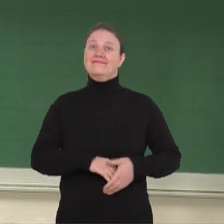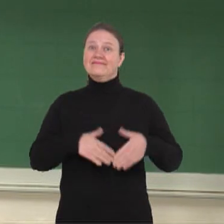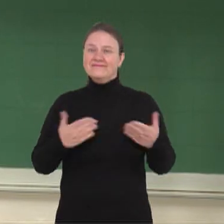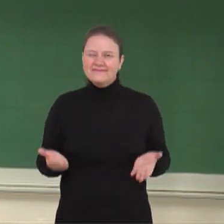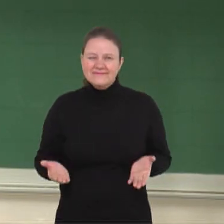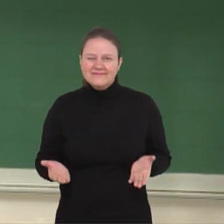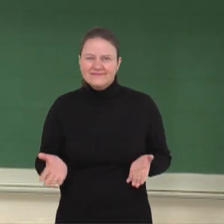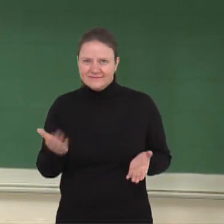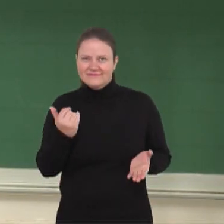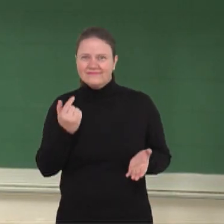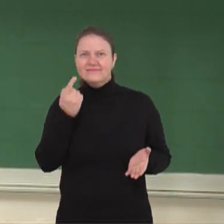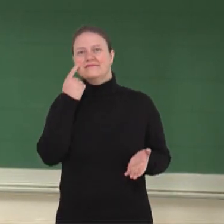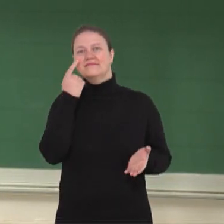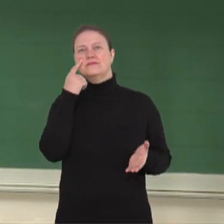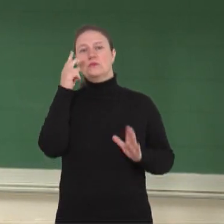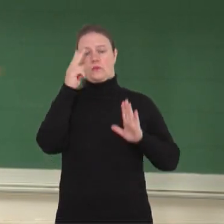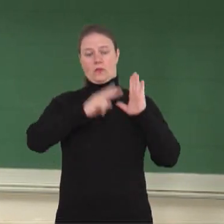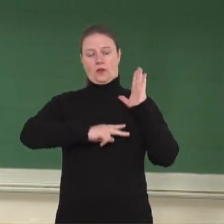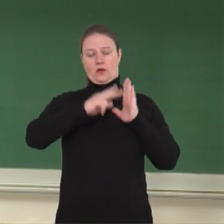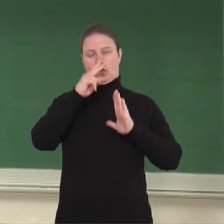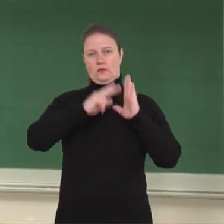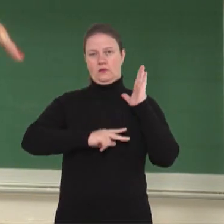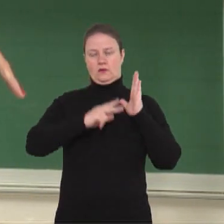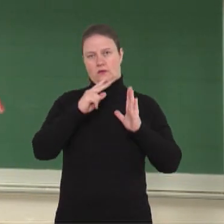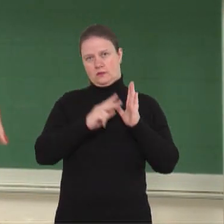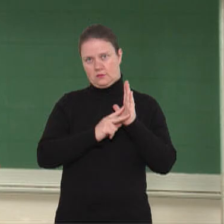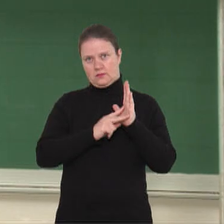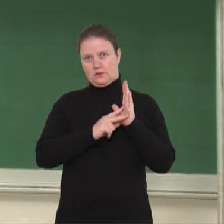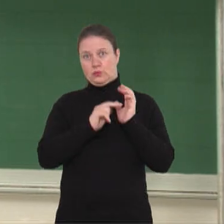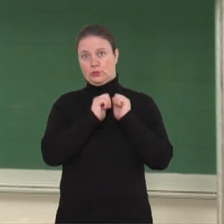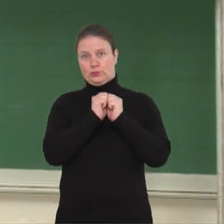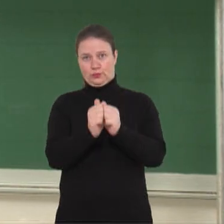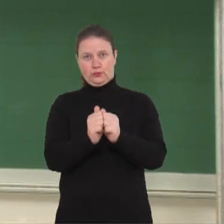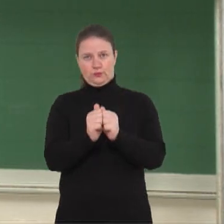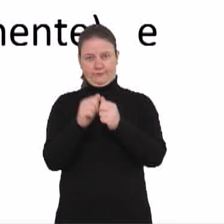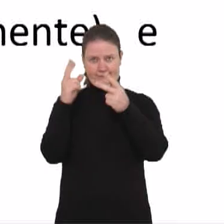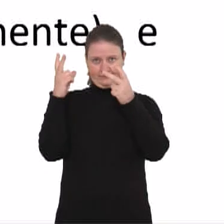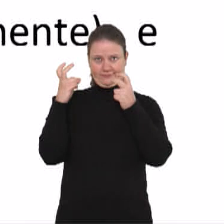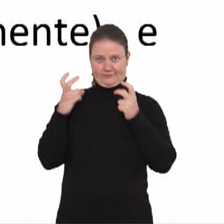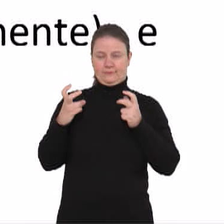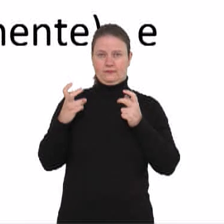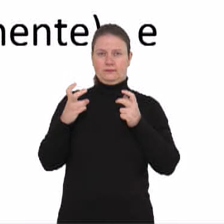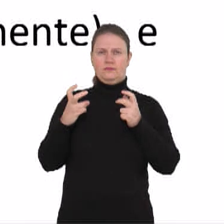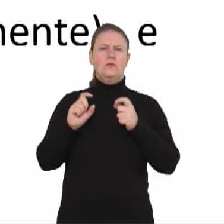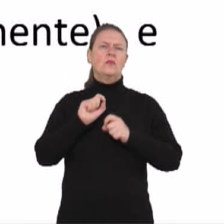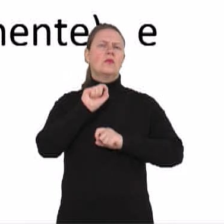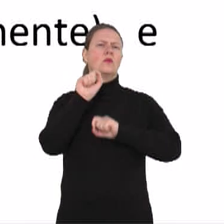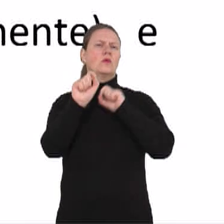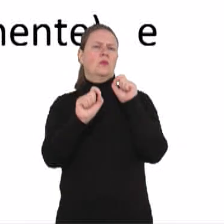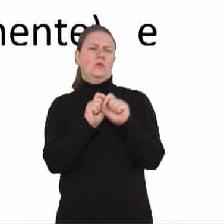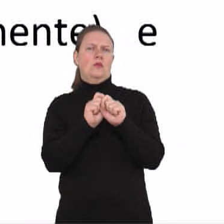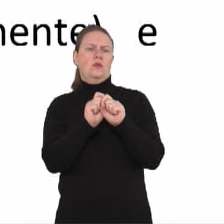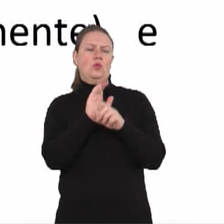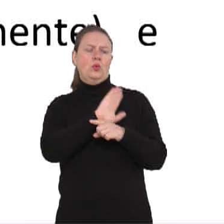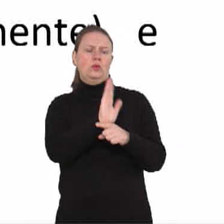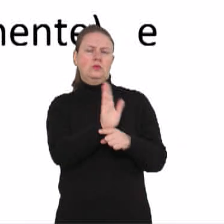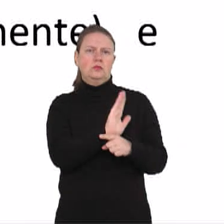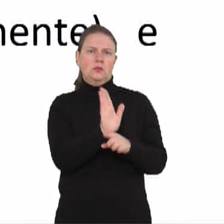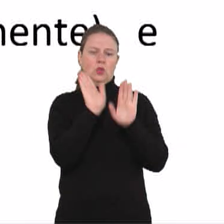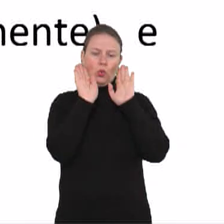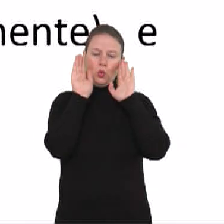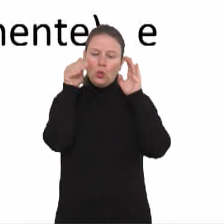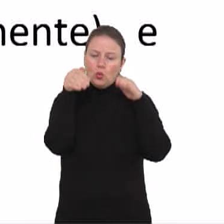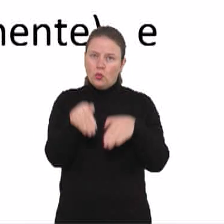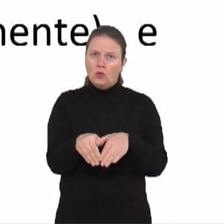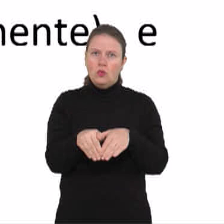Vamos lá, eu vou ler com você e a gente já vai apontando. Veja lá. Embora a trama tenha um foco